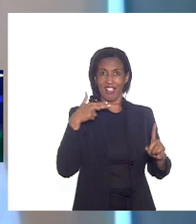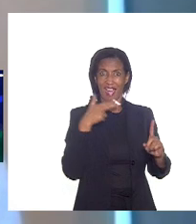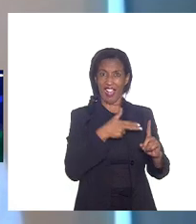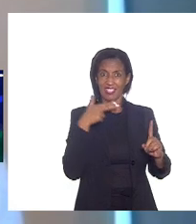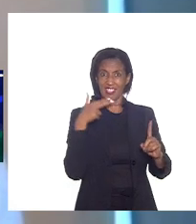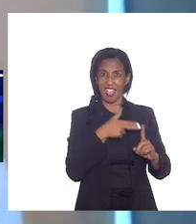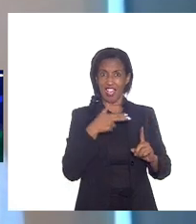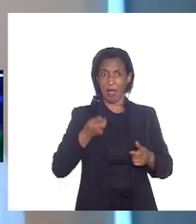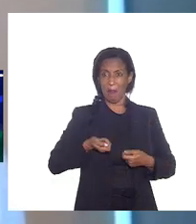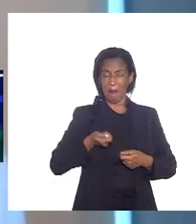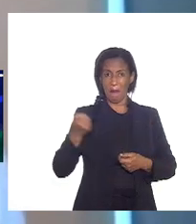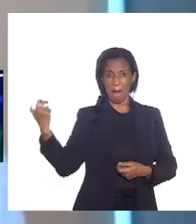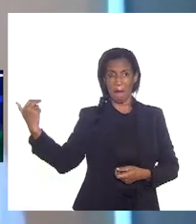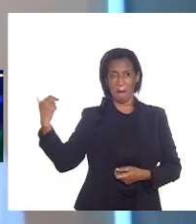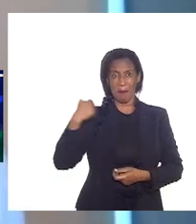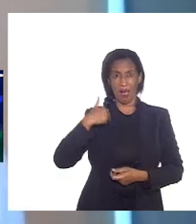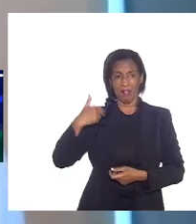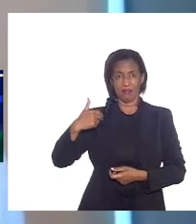5 anos